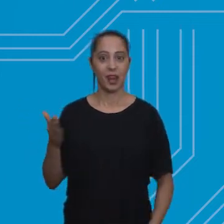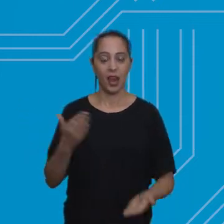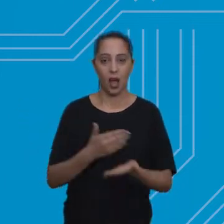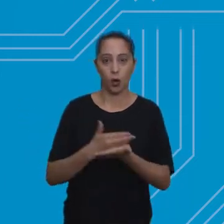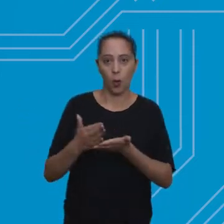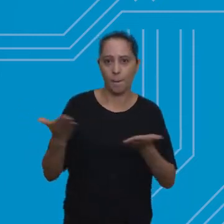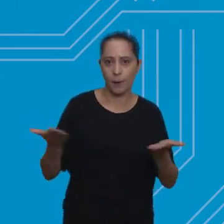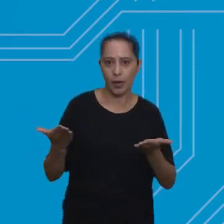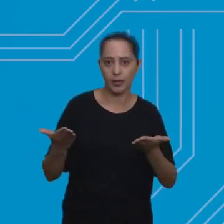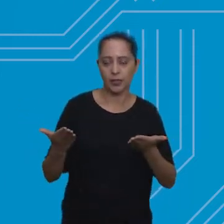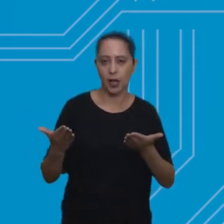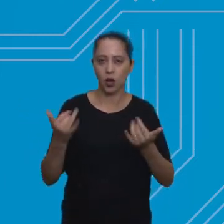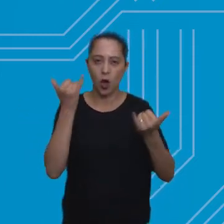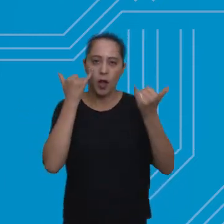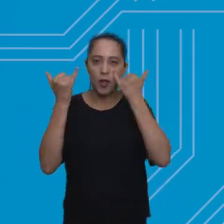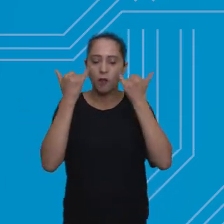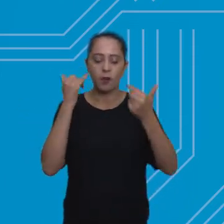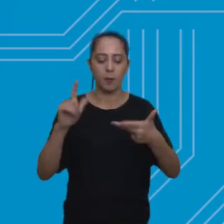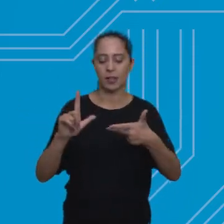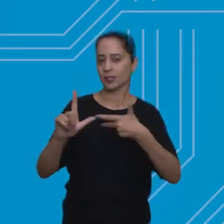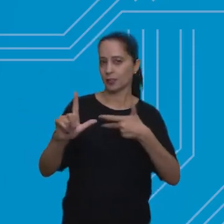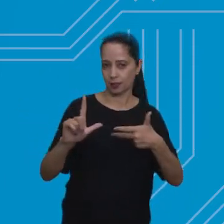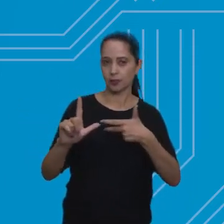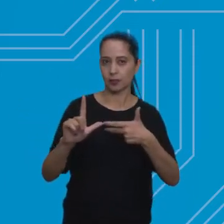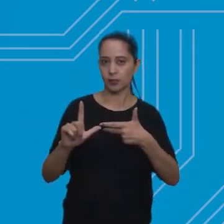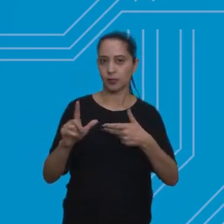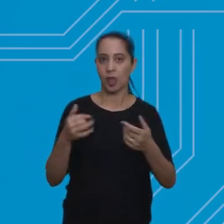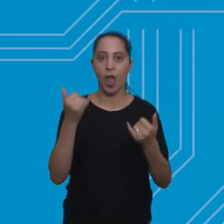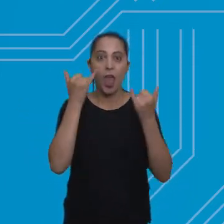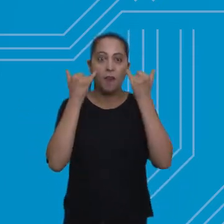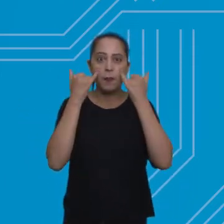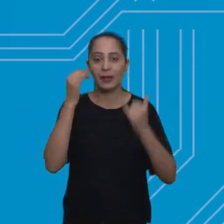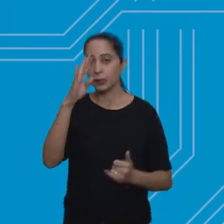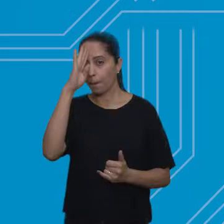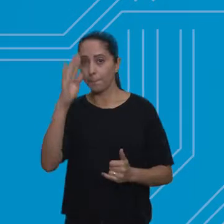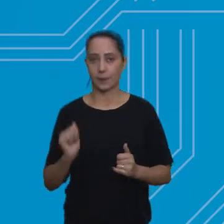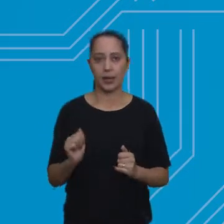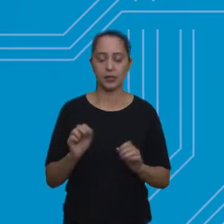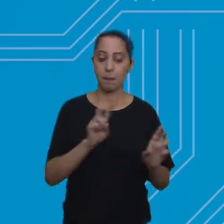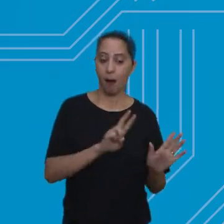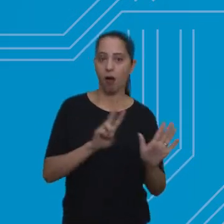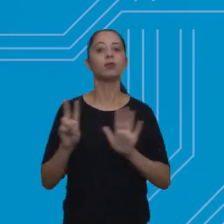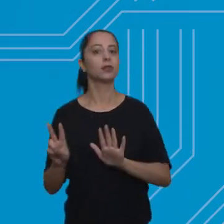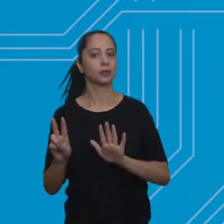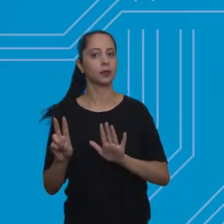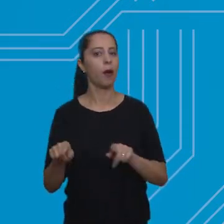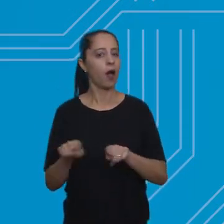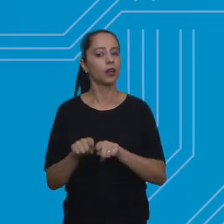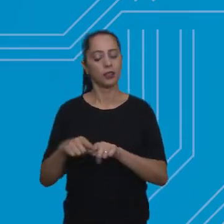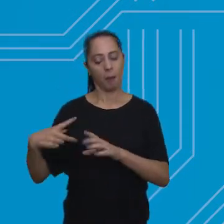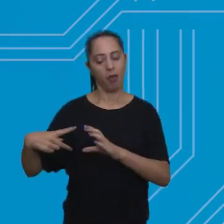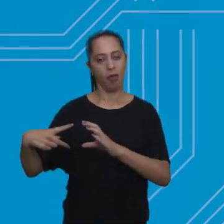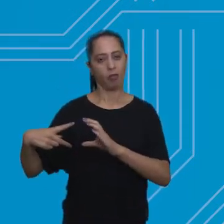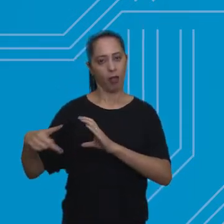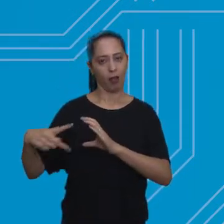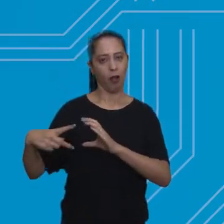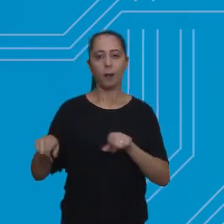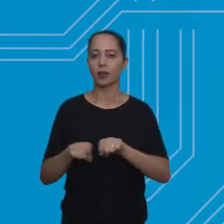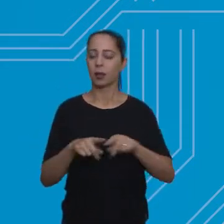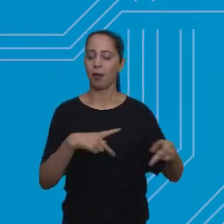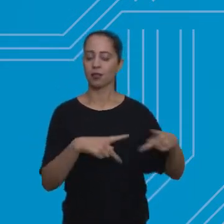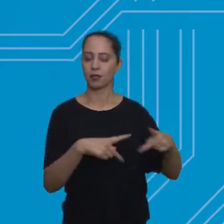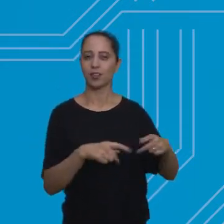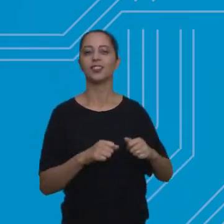Olá, está no ar o Semana Legislativa, o nosso telejornal com as principais notícias que marcaram a semana na Câmara e também na